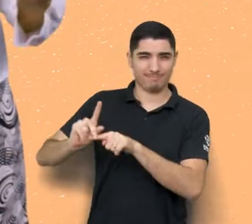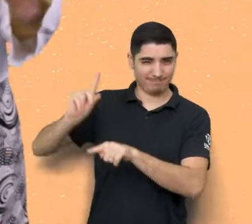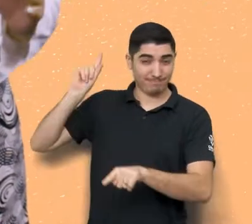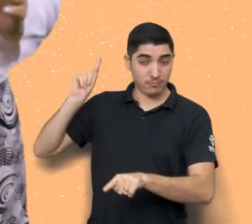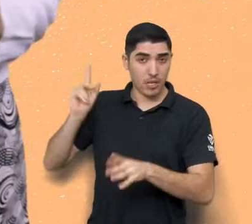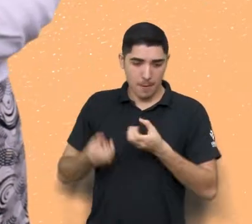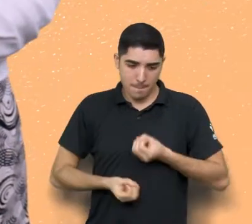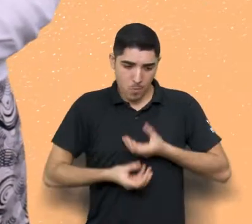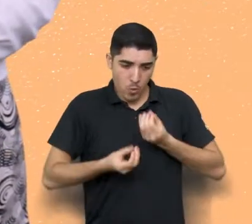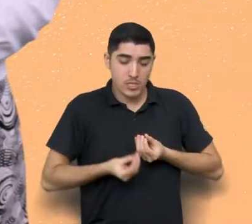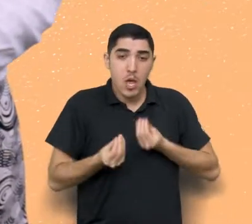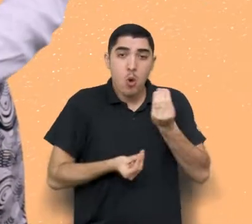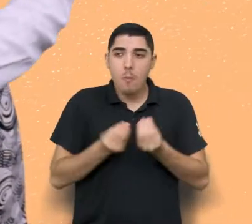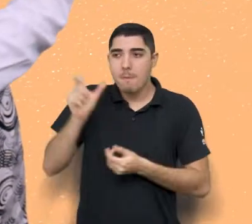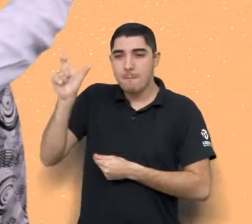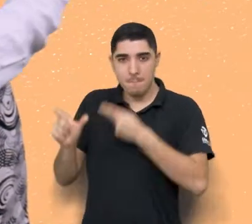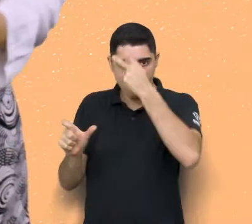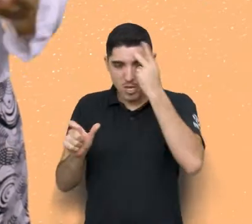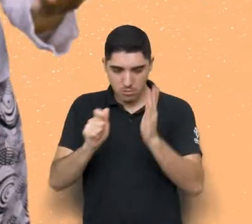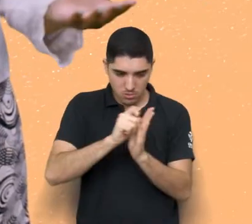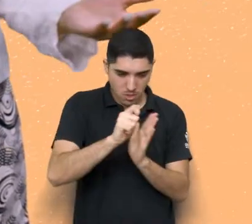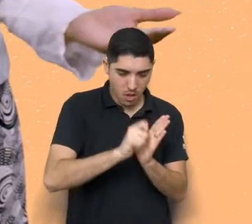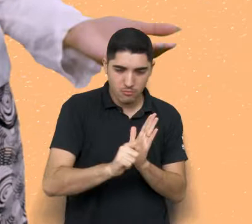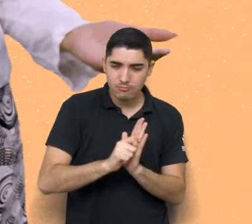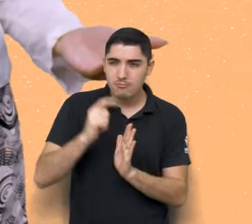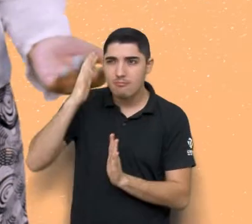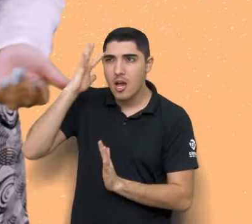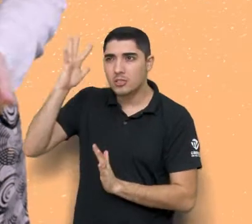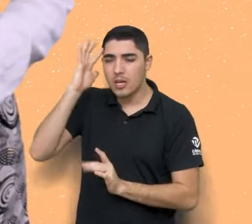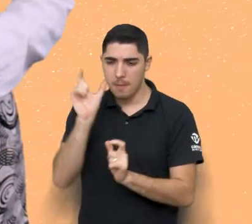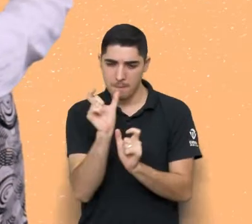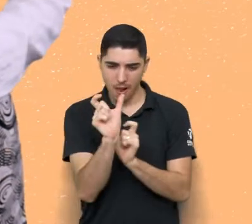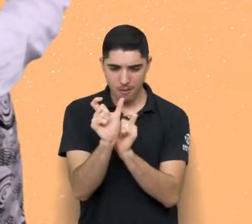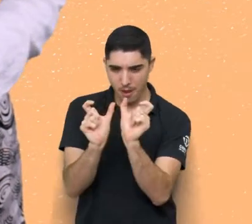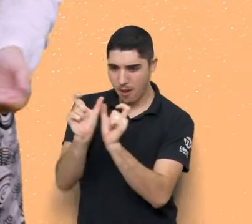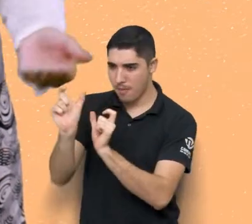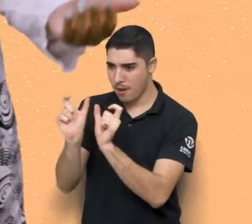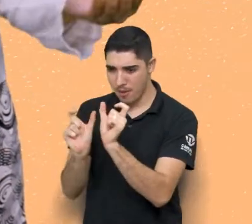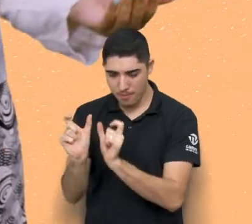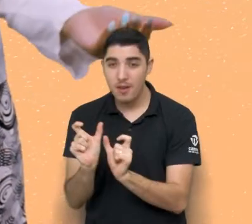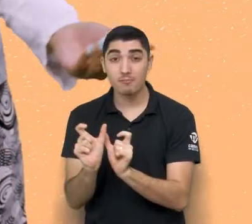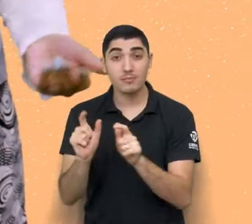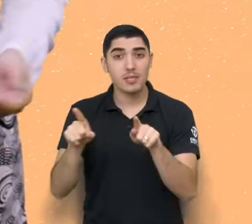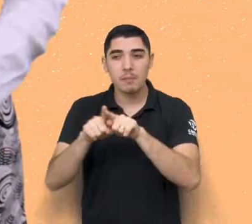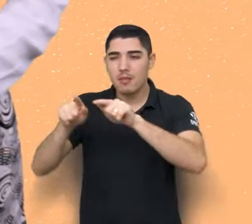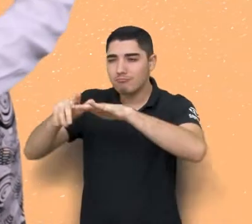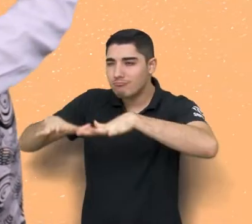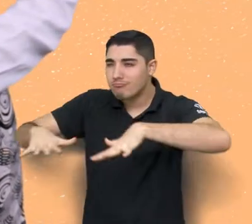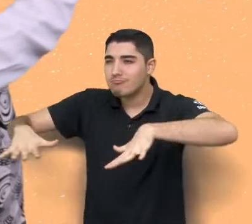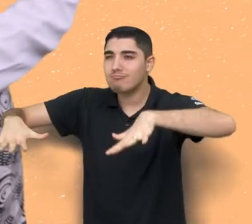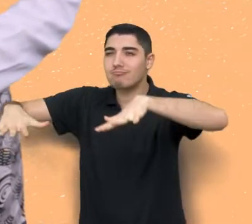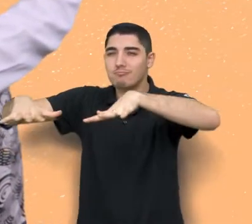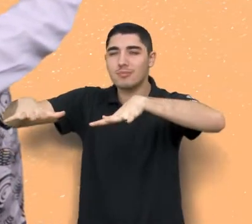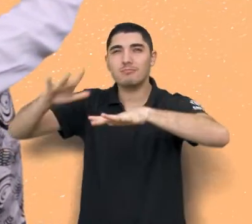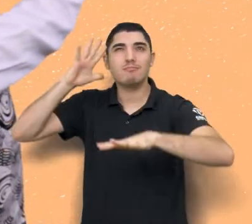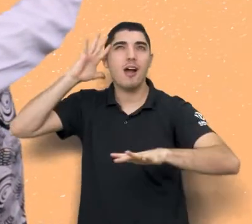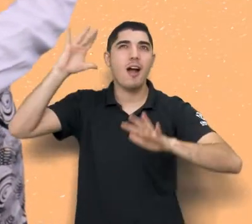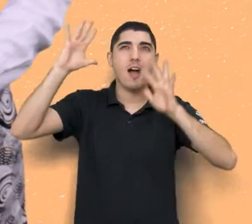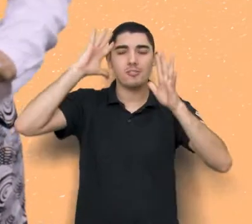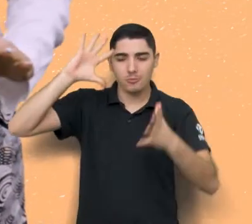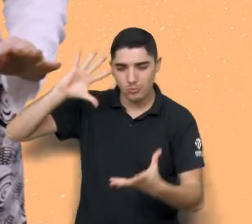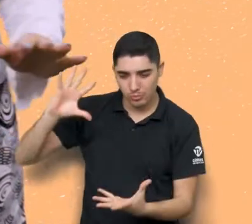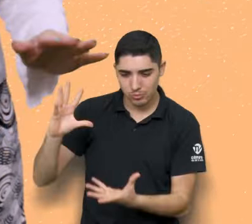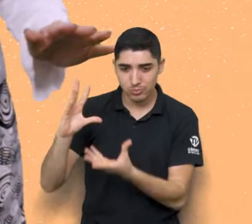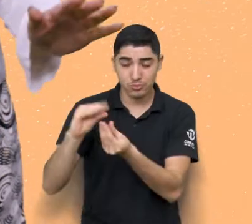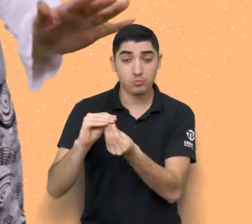como o poeta enxerga o mundo ao seu redor. Pinta em palavras, cenários e paisagens e ainda deposita a essência